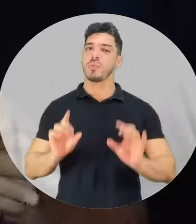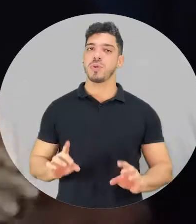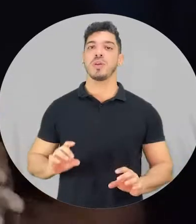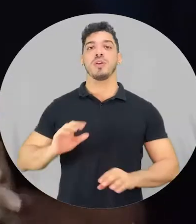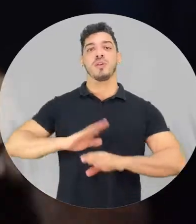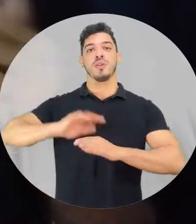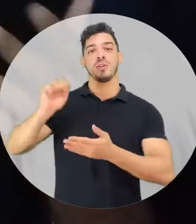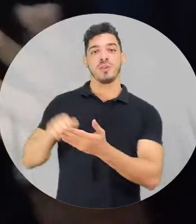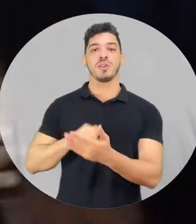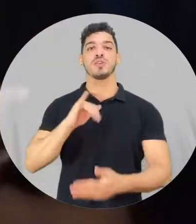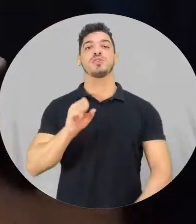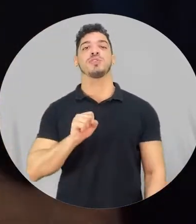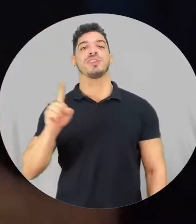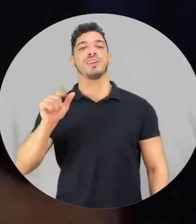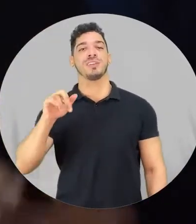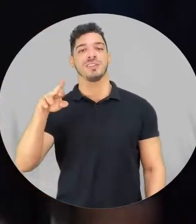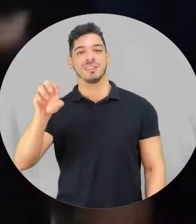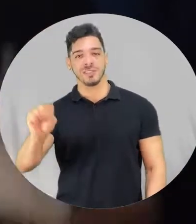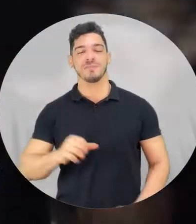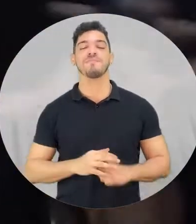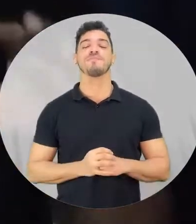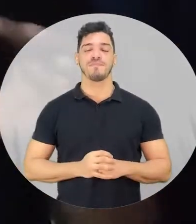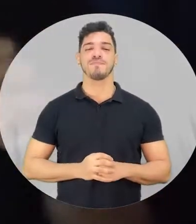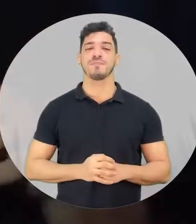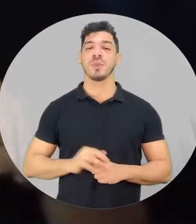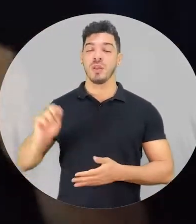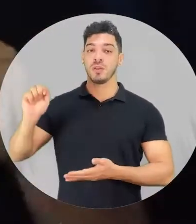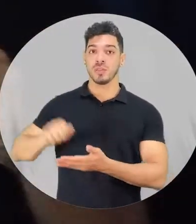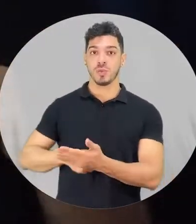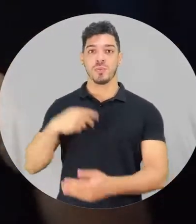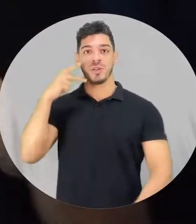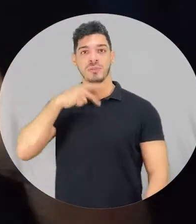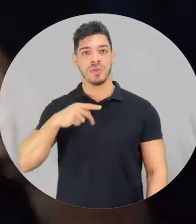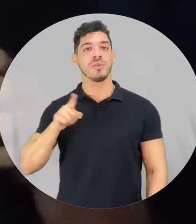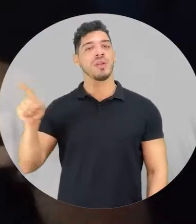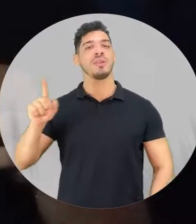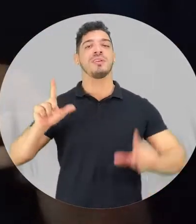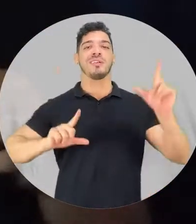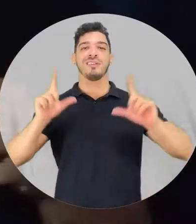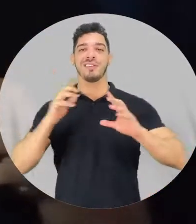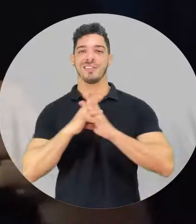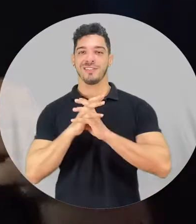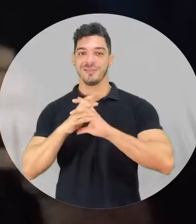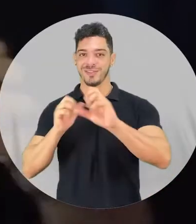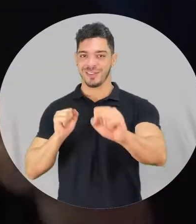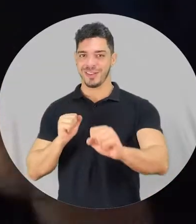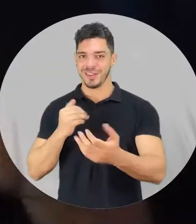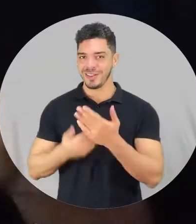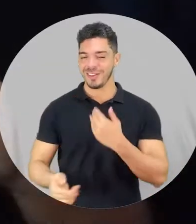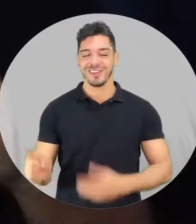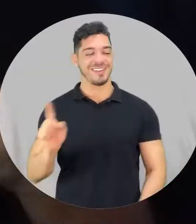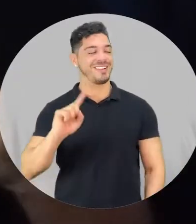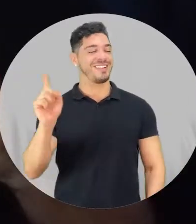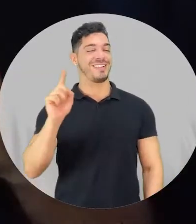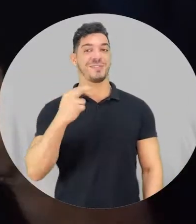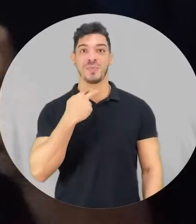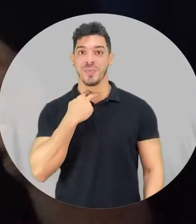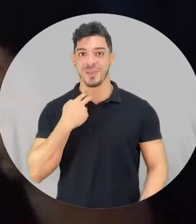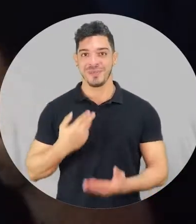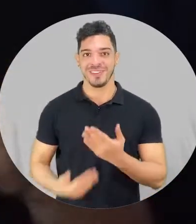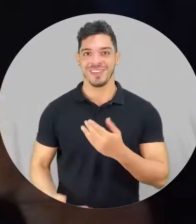anos do escritor paraibano Zé Lins, tudo ao vivo na TV Funesc, você não pode perder de forma